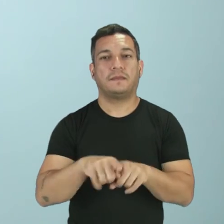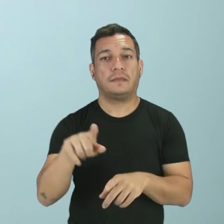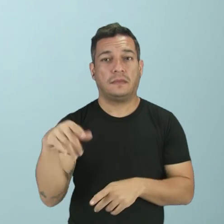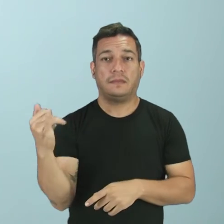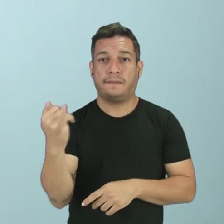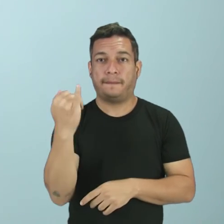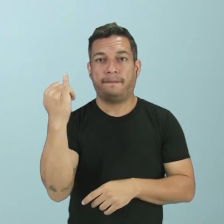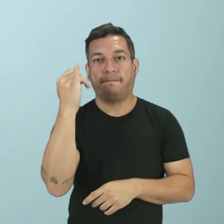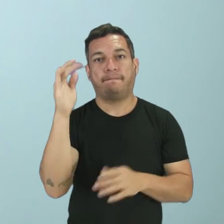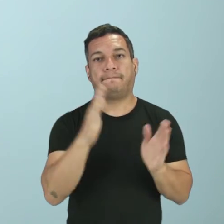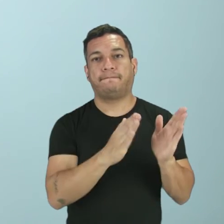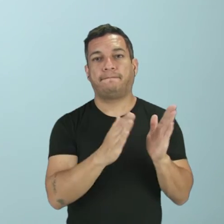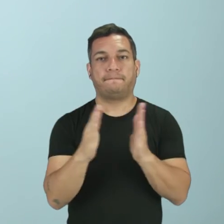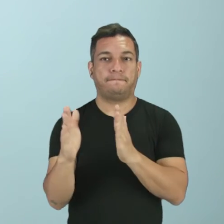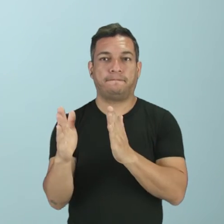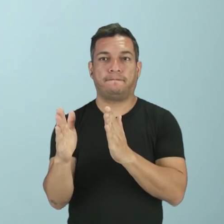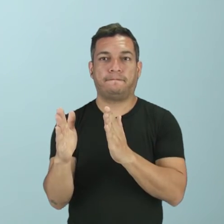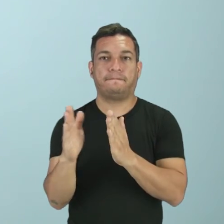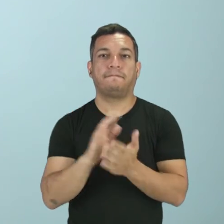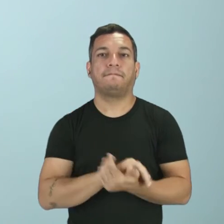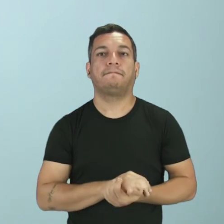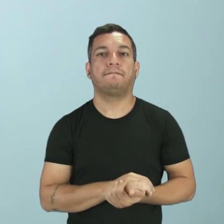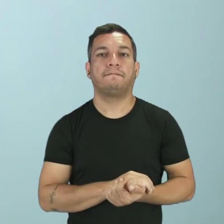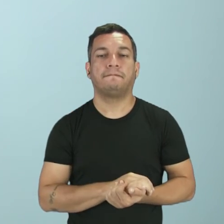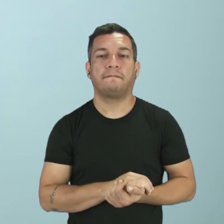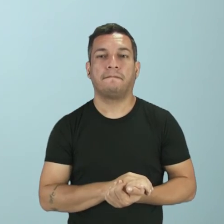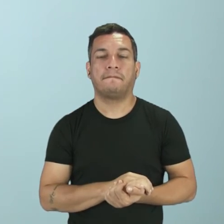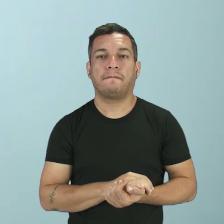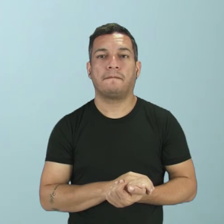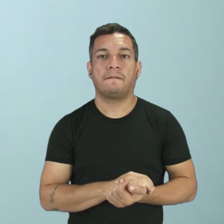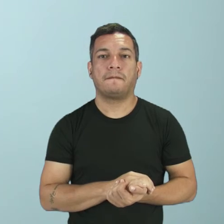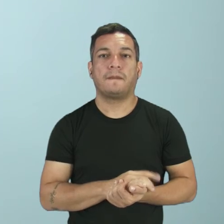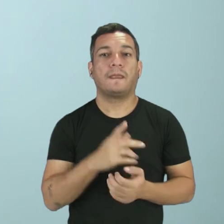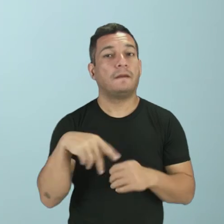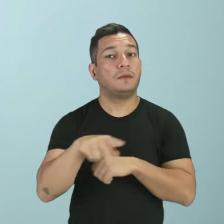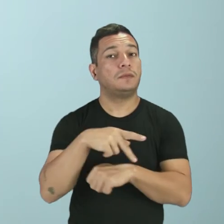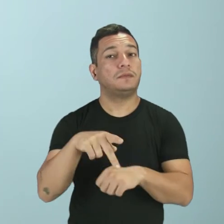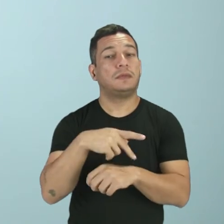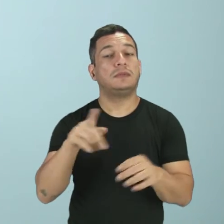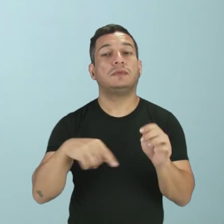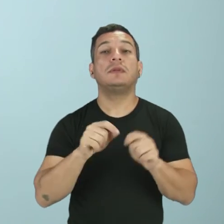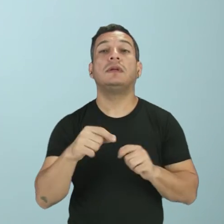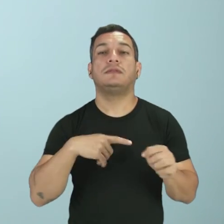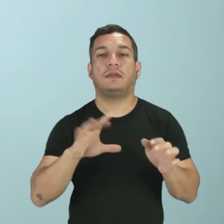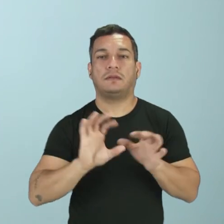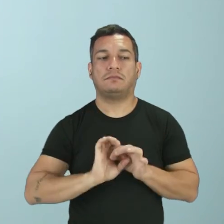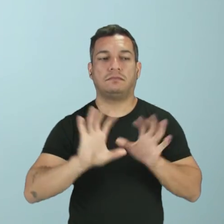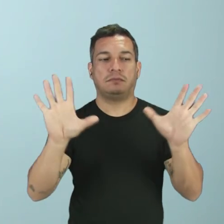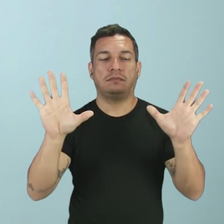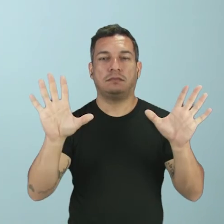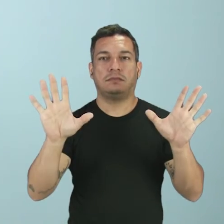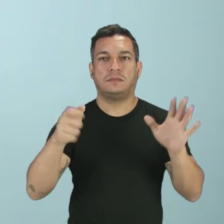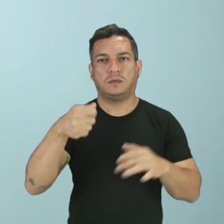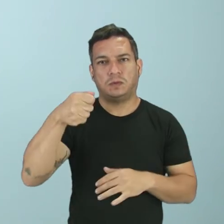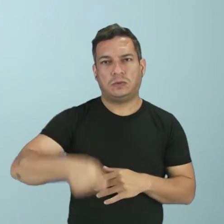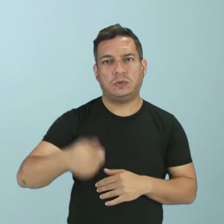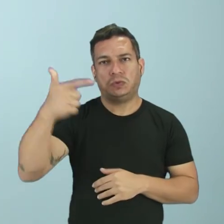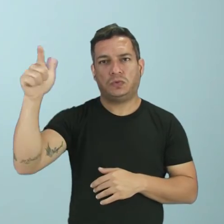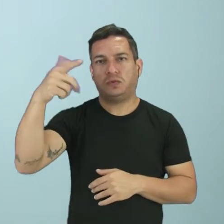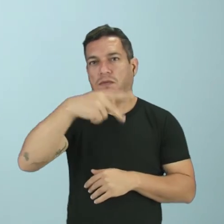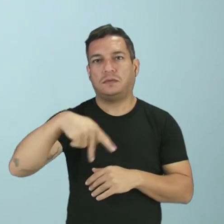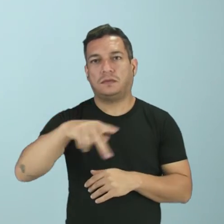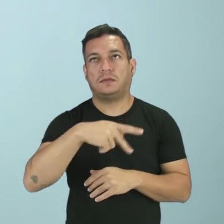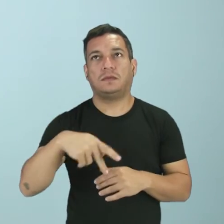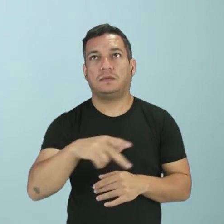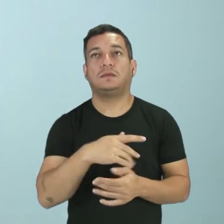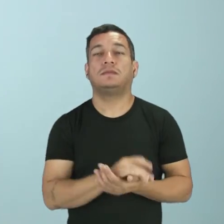muito importante durante esse período para que esses países se libertassem do domínio de outros